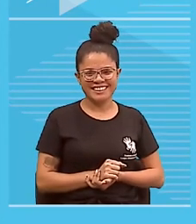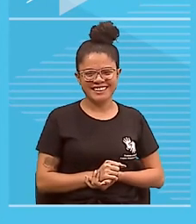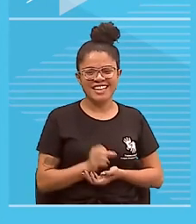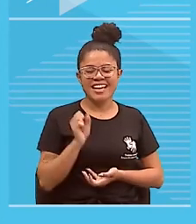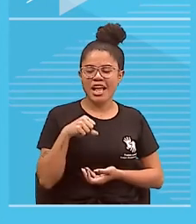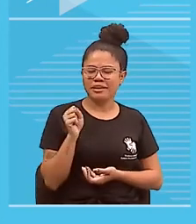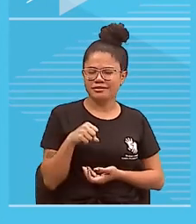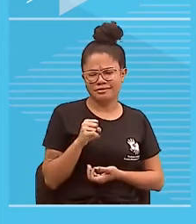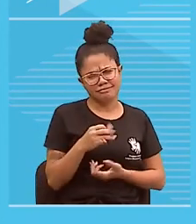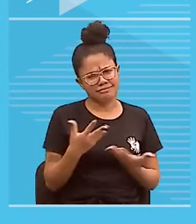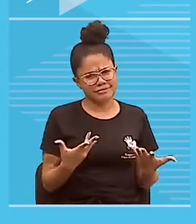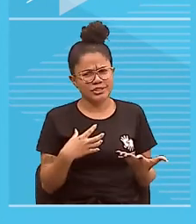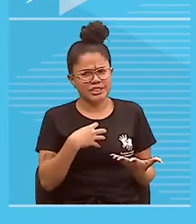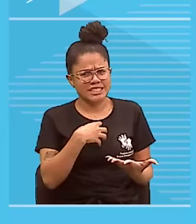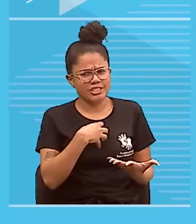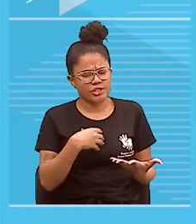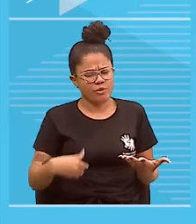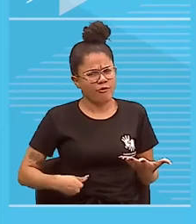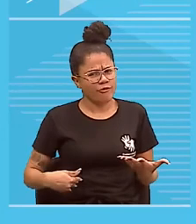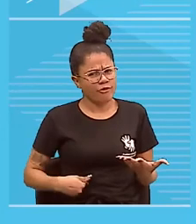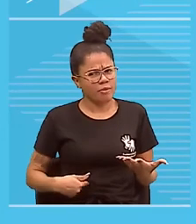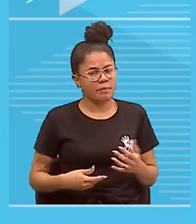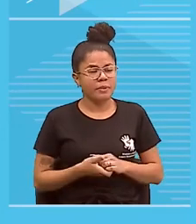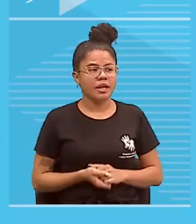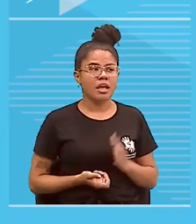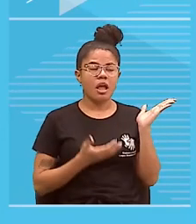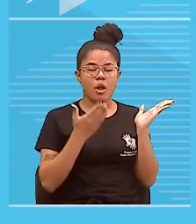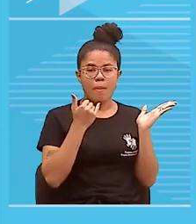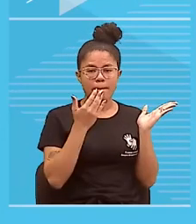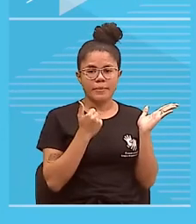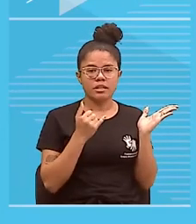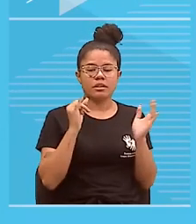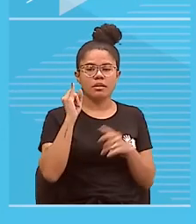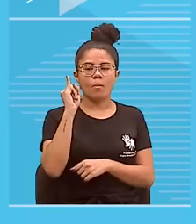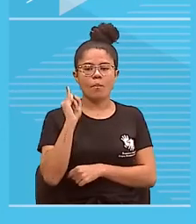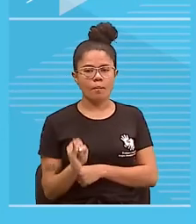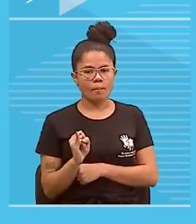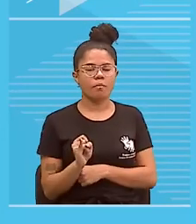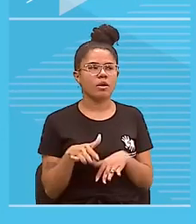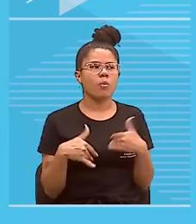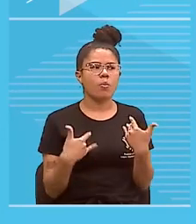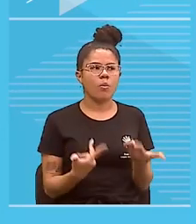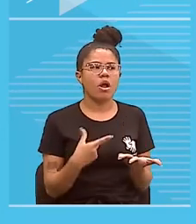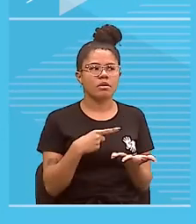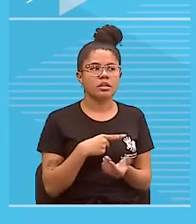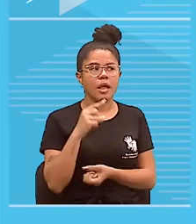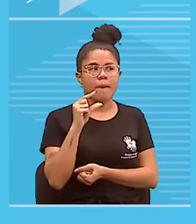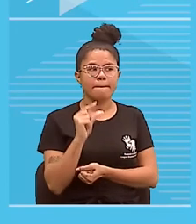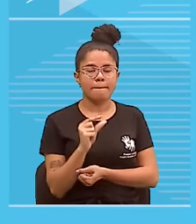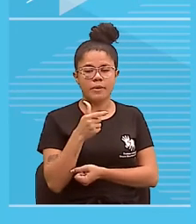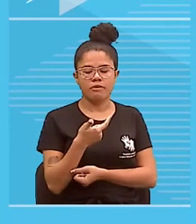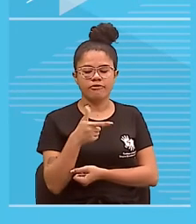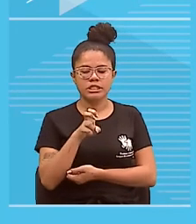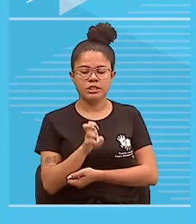será seu todos com fome então os alimentos Lights são aqueles que têm redução de